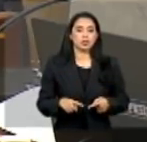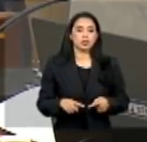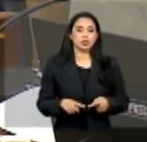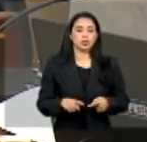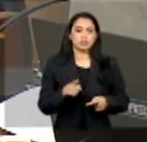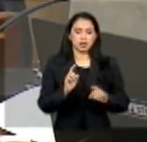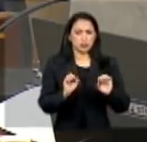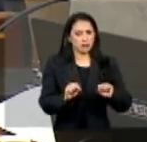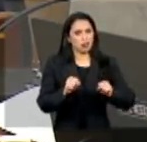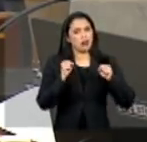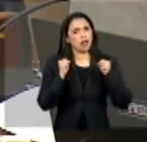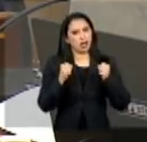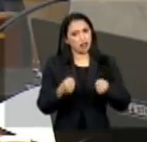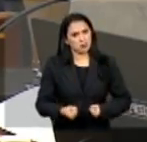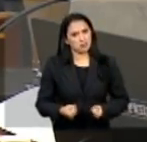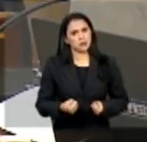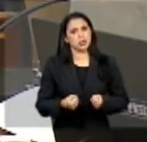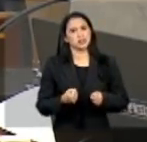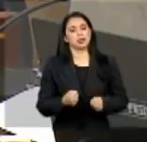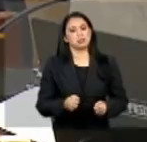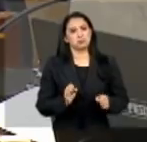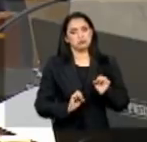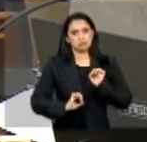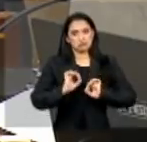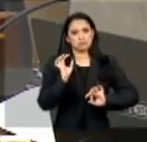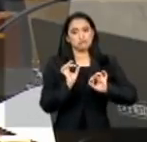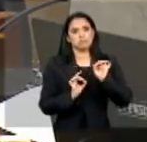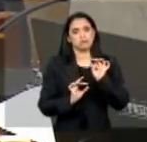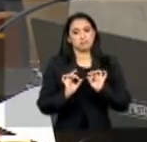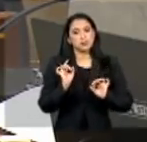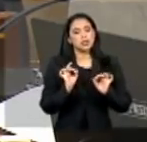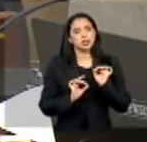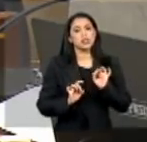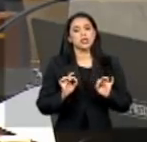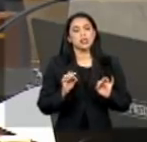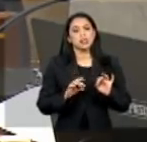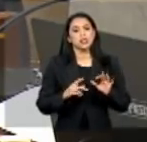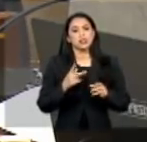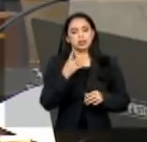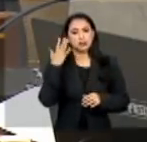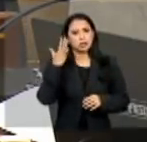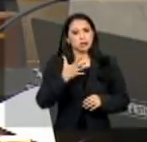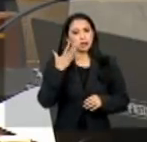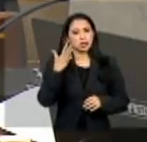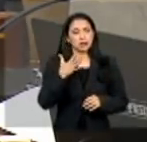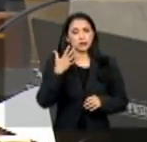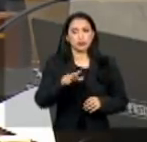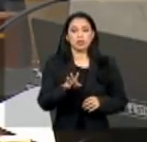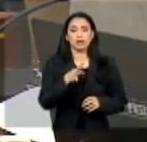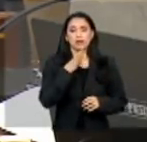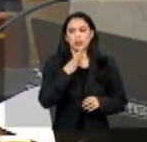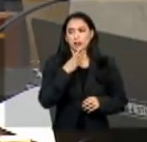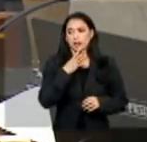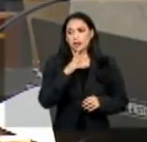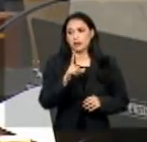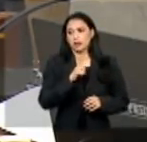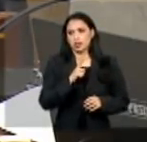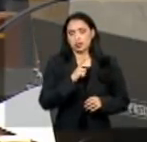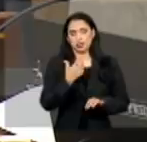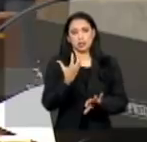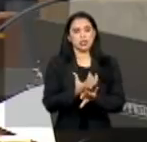capacidade extraordinária de produzir e sustentar e pelo conhecimento que tem da